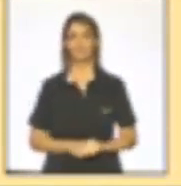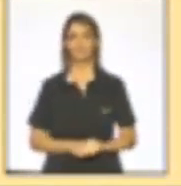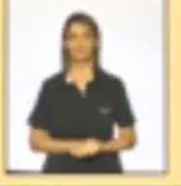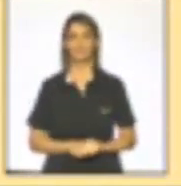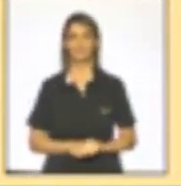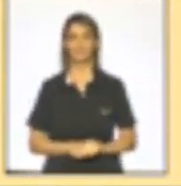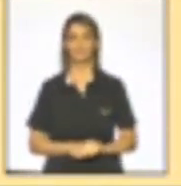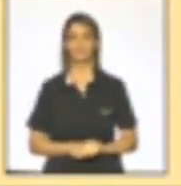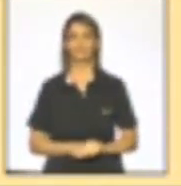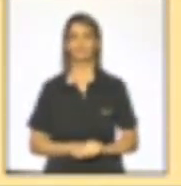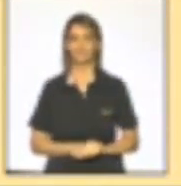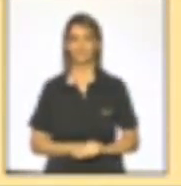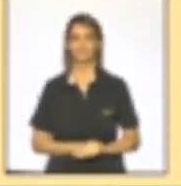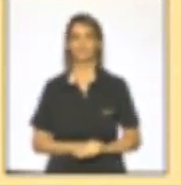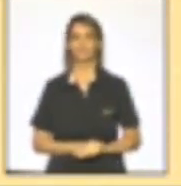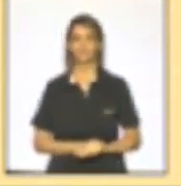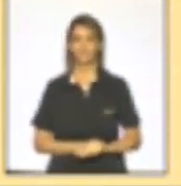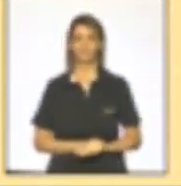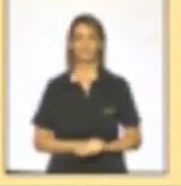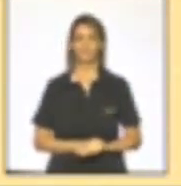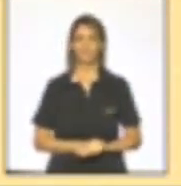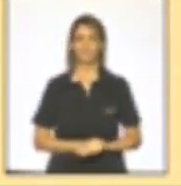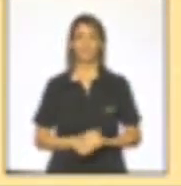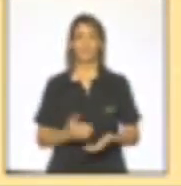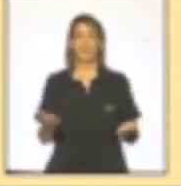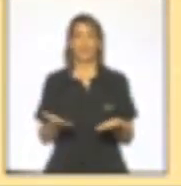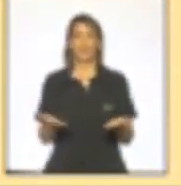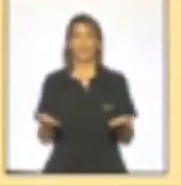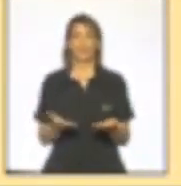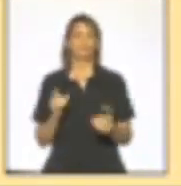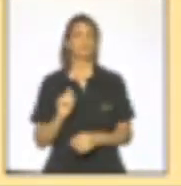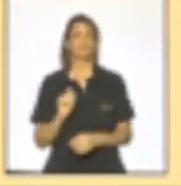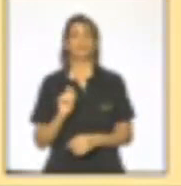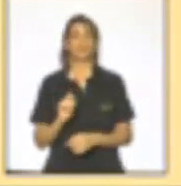Então vamos lá. Então, primeiro passo, qual que vai ser mesmo?